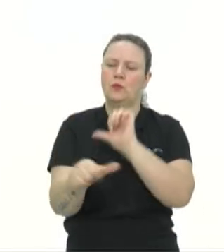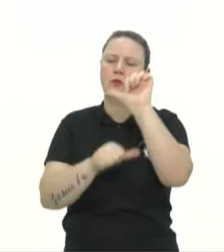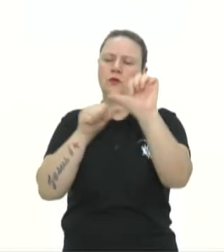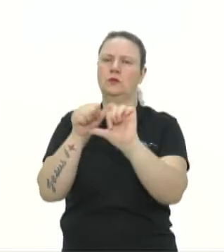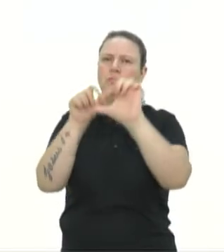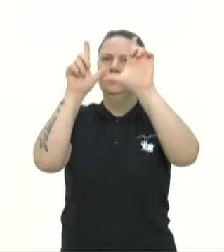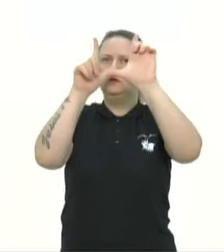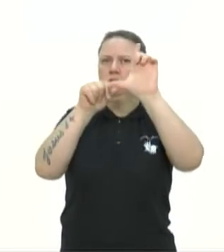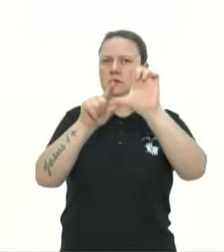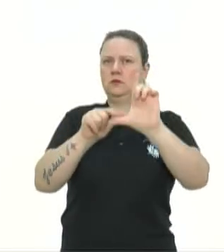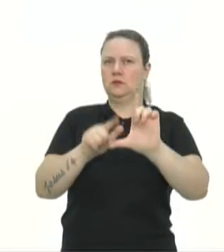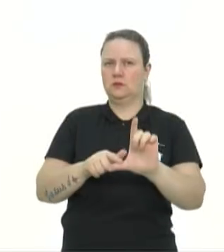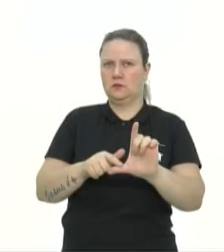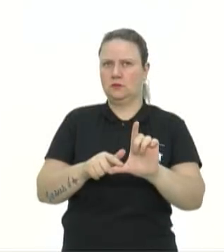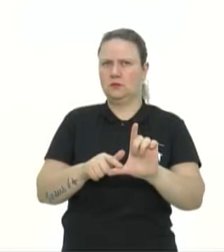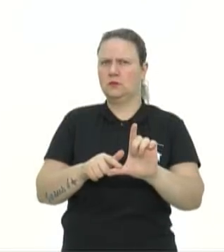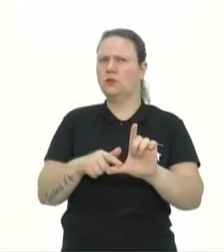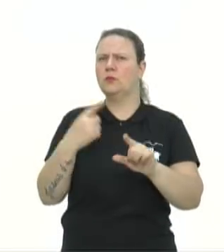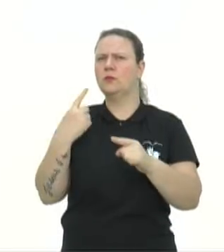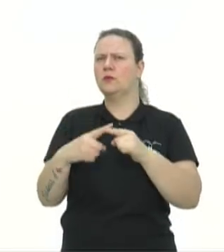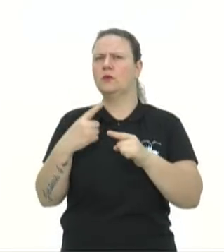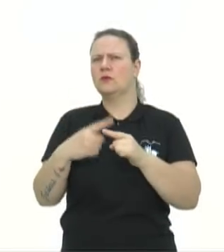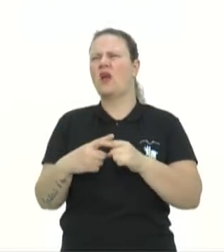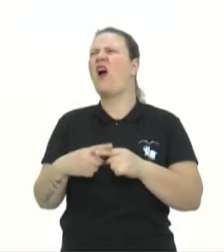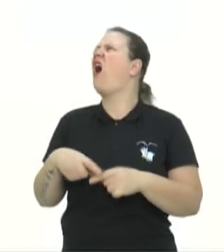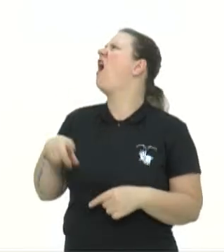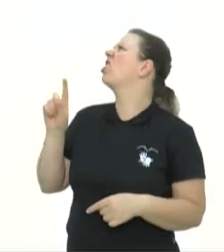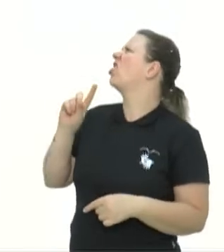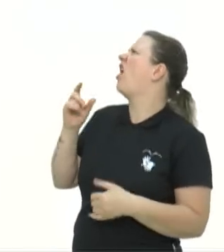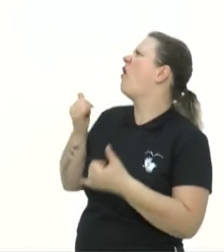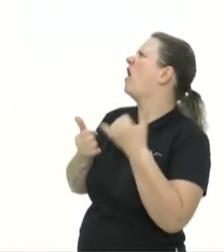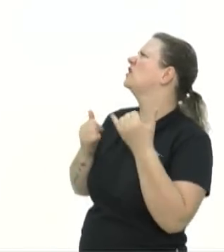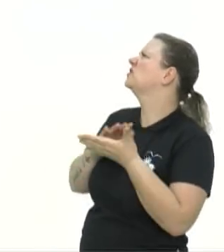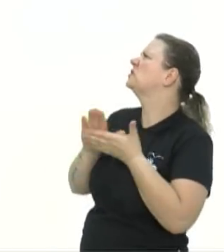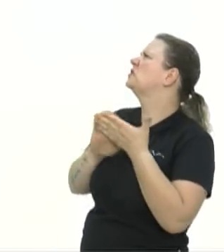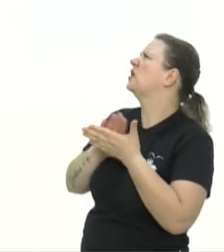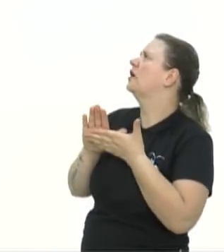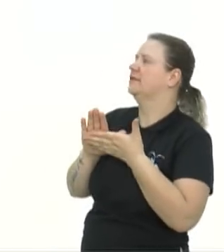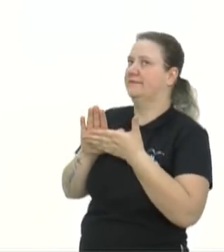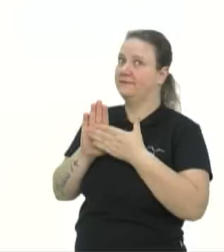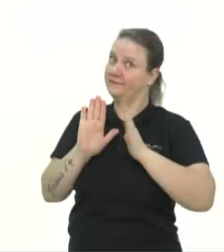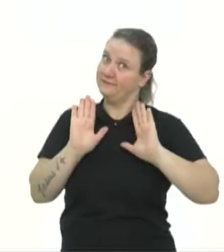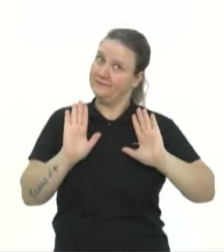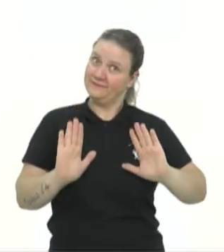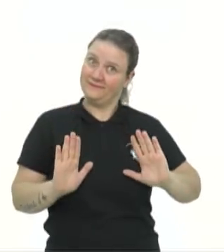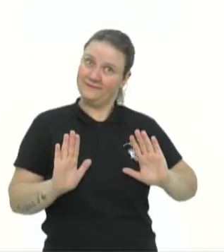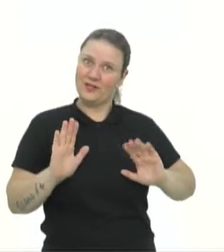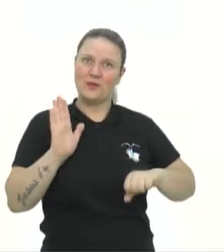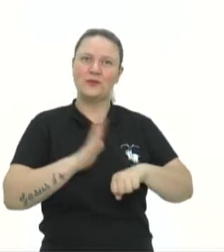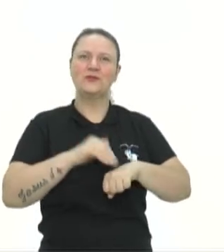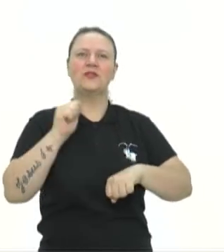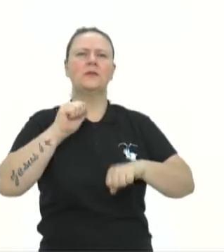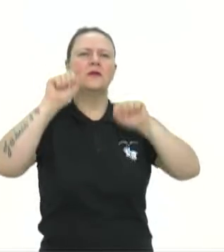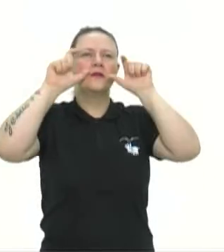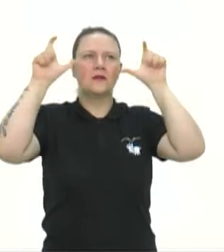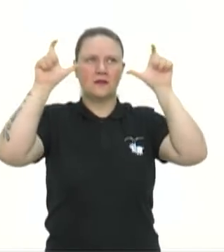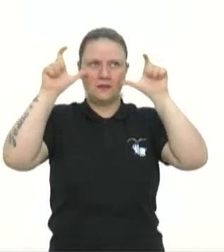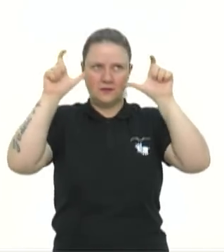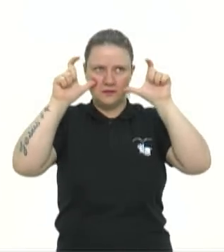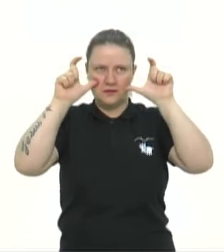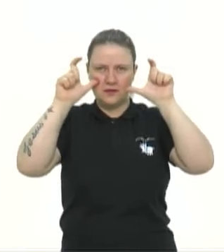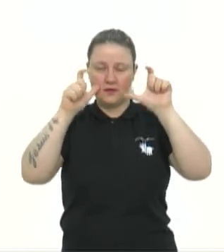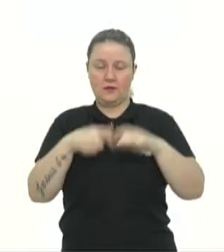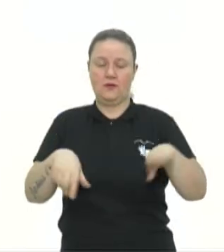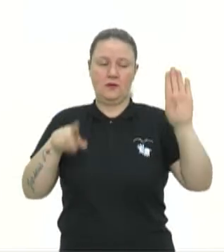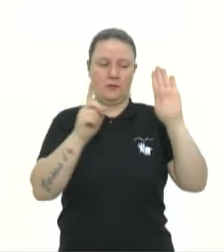desse slogan? Acho que não foi por nada, não. Vamos pensar sobre isso. Para chamar a atenção do leitor, foi alterada sem